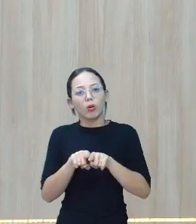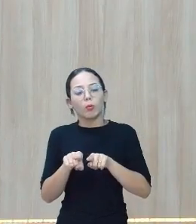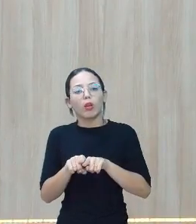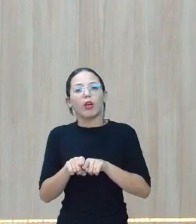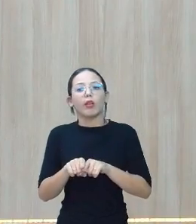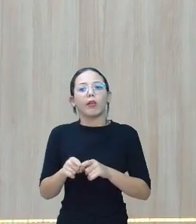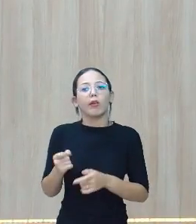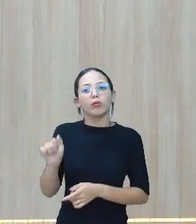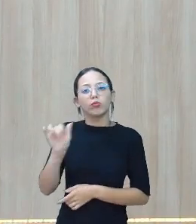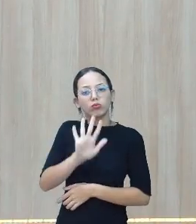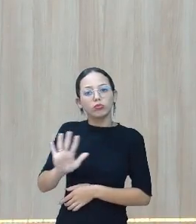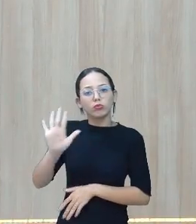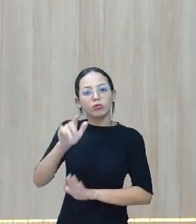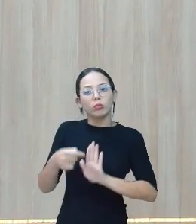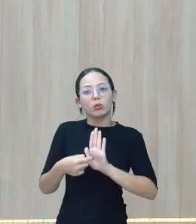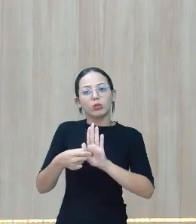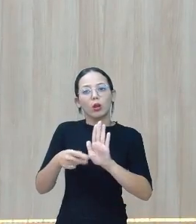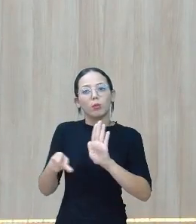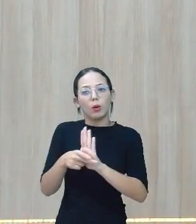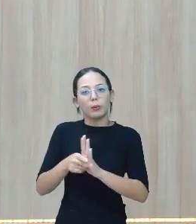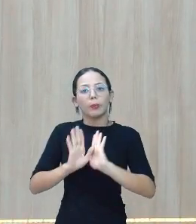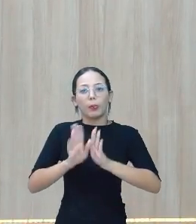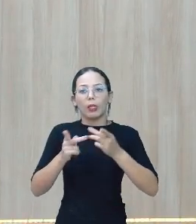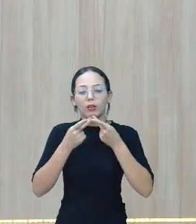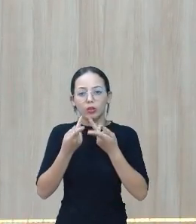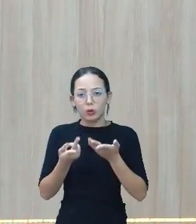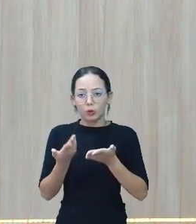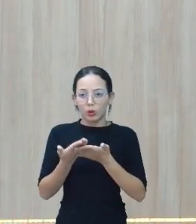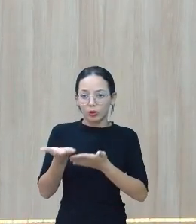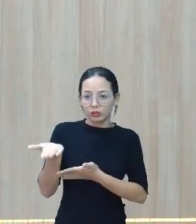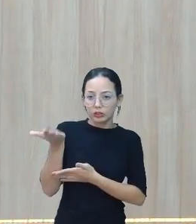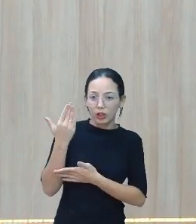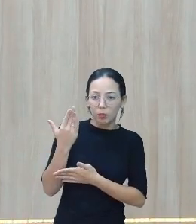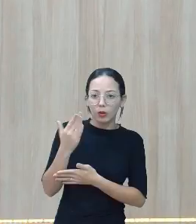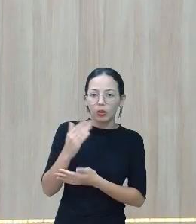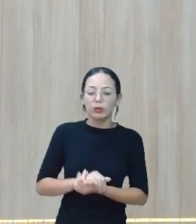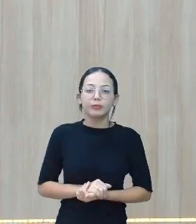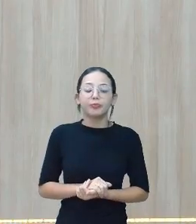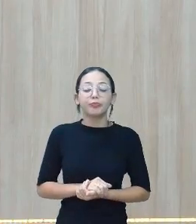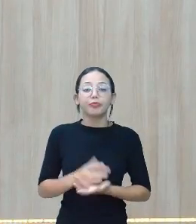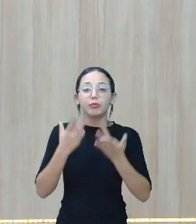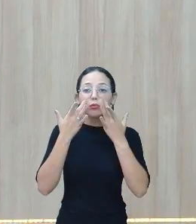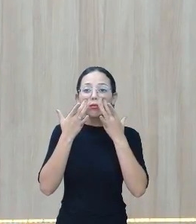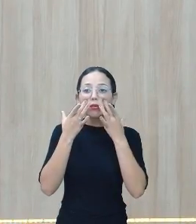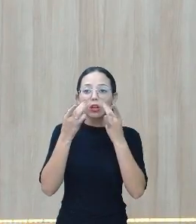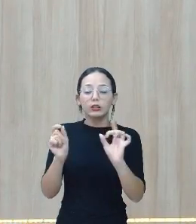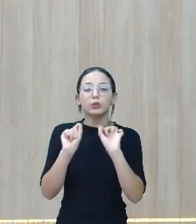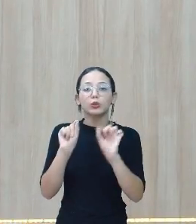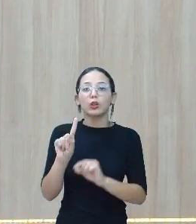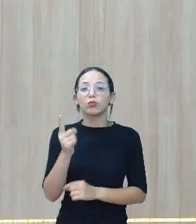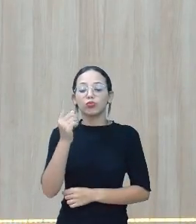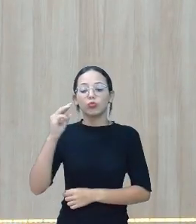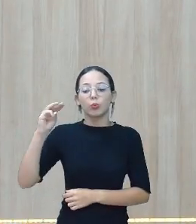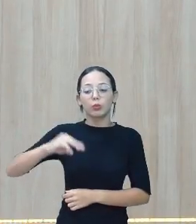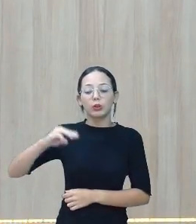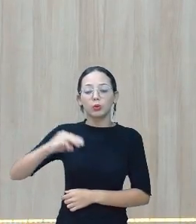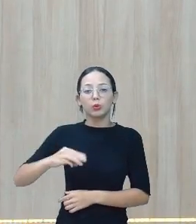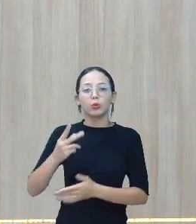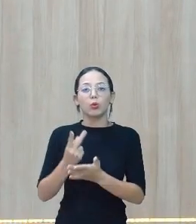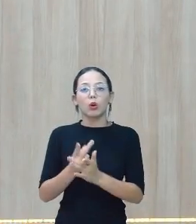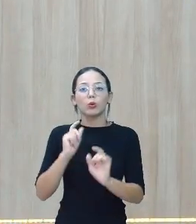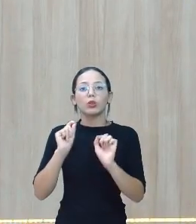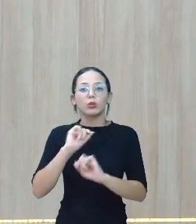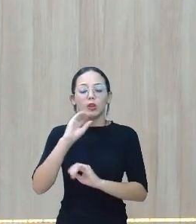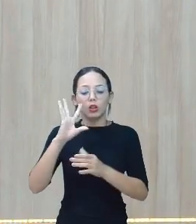As imagens que vão aparecer aí são coisas que a gente falou na aula anterior, né? A gente chamou a atenção do que em 1 minuto acontece